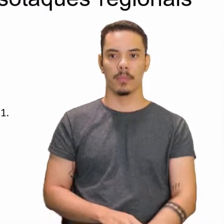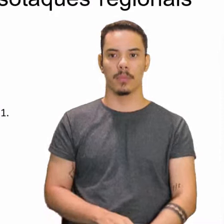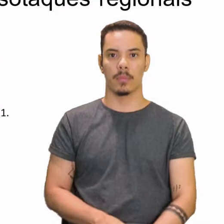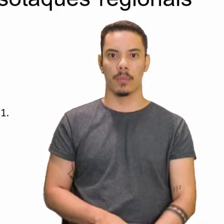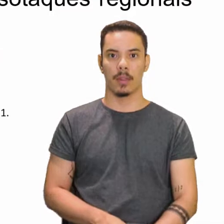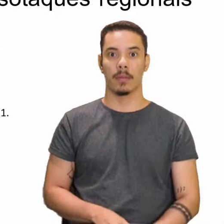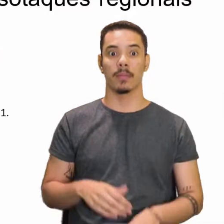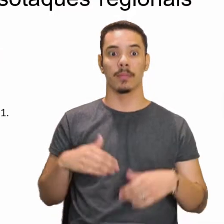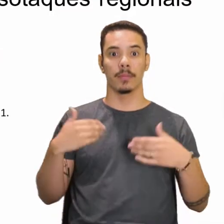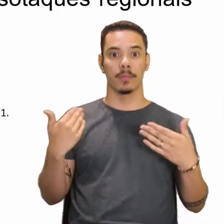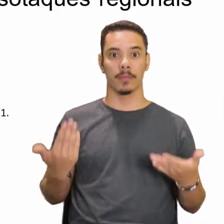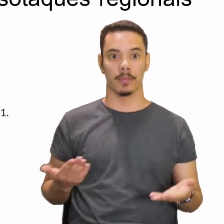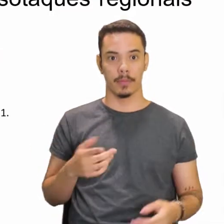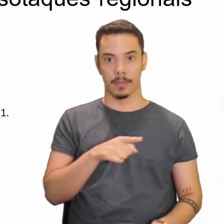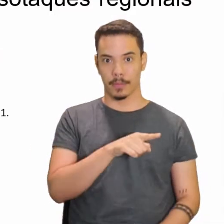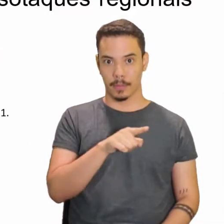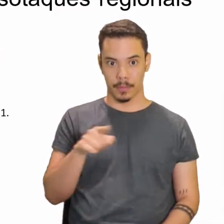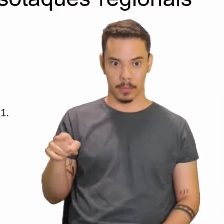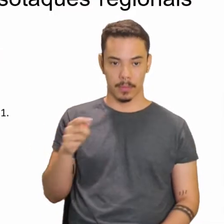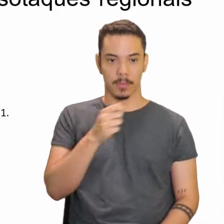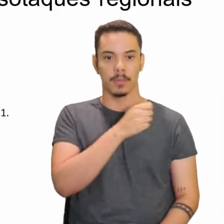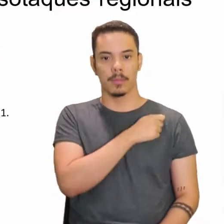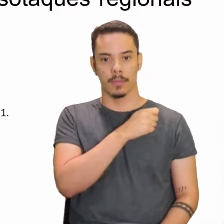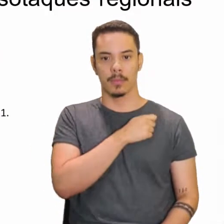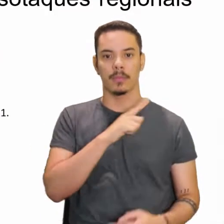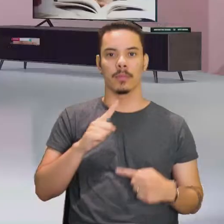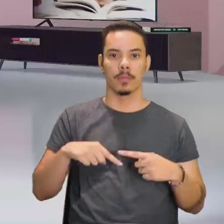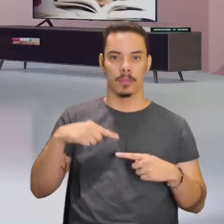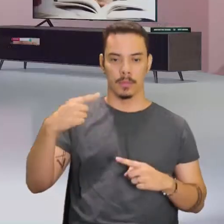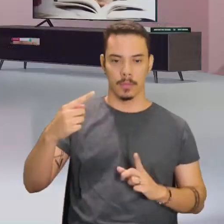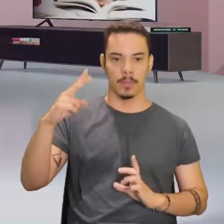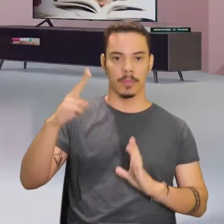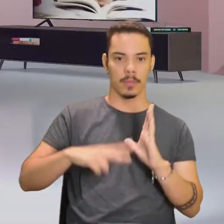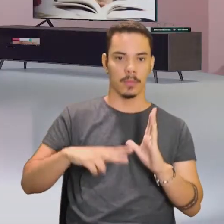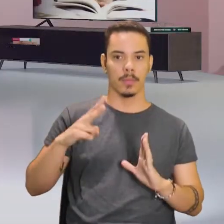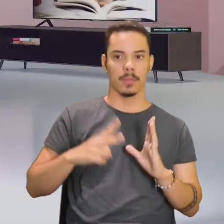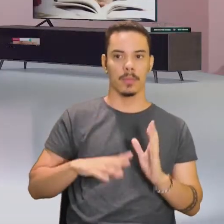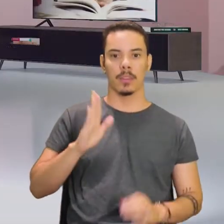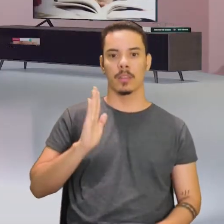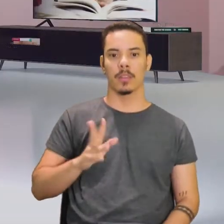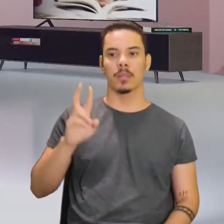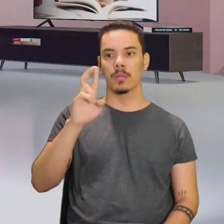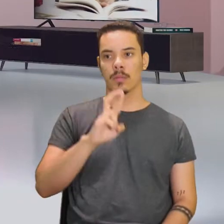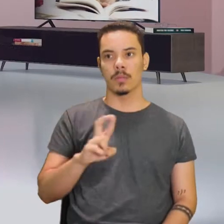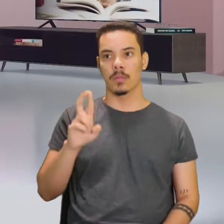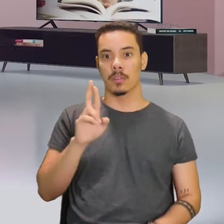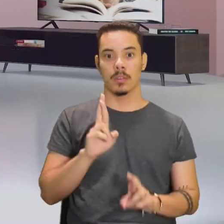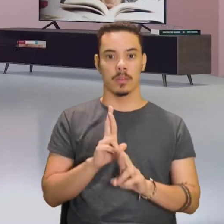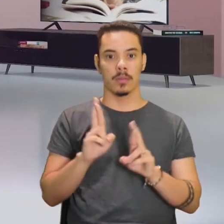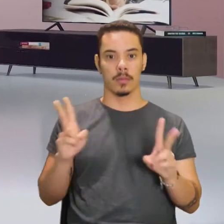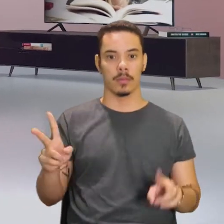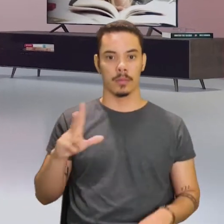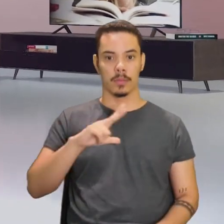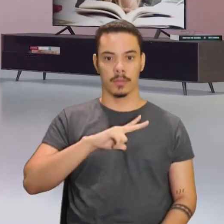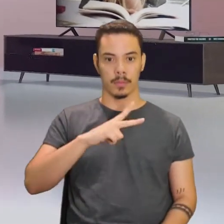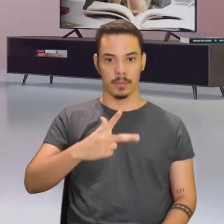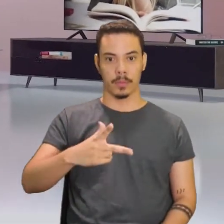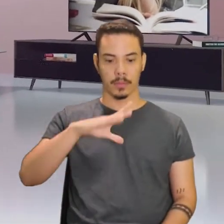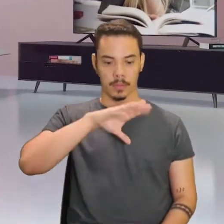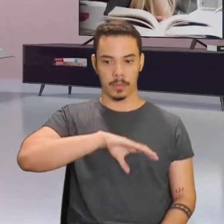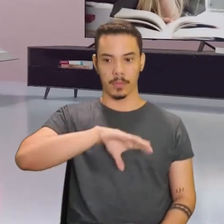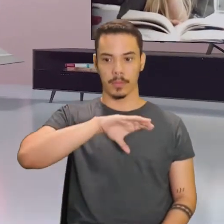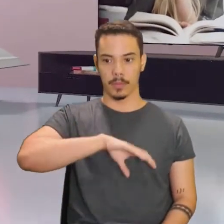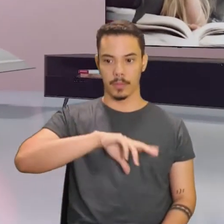estudante, vamos lá, vamos aí agora, após a nossa leitura, né, aí observada a diferença do português de